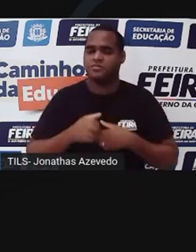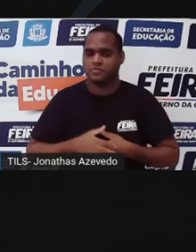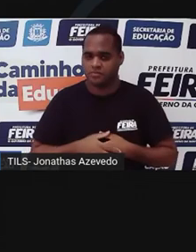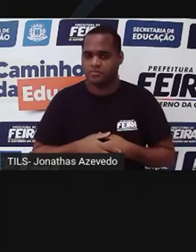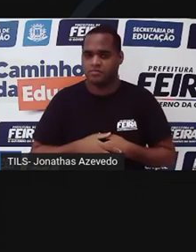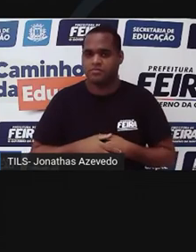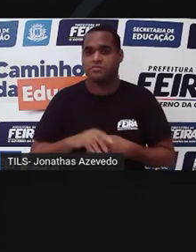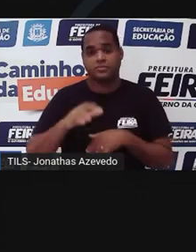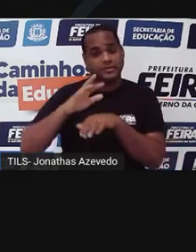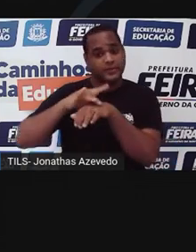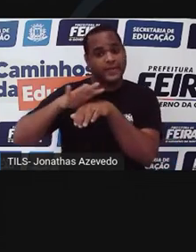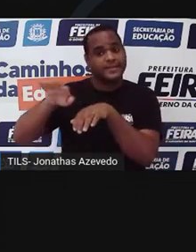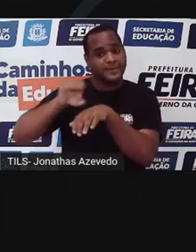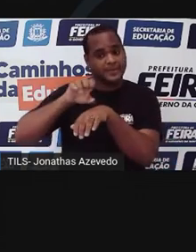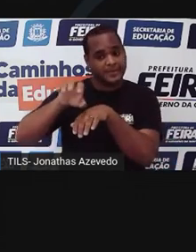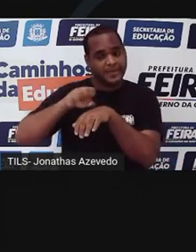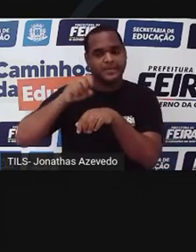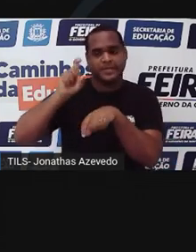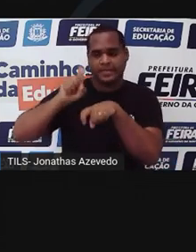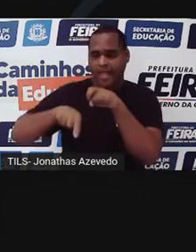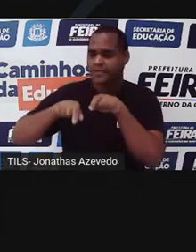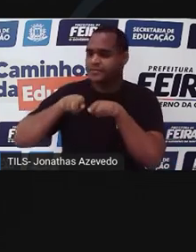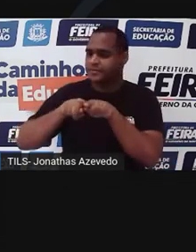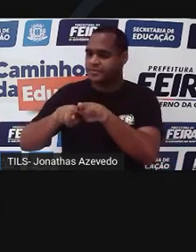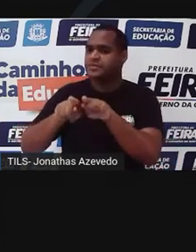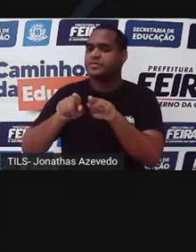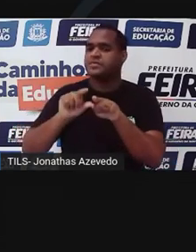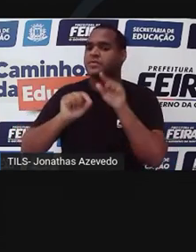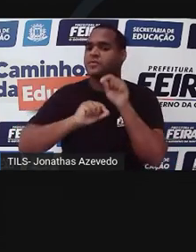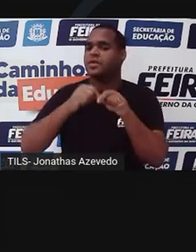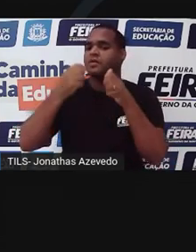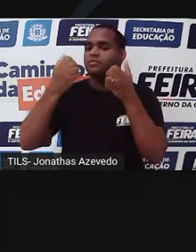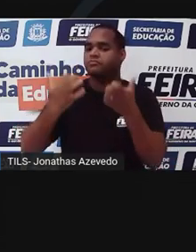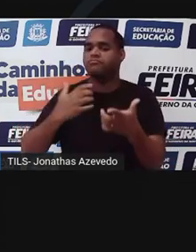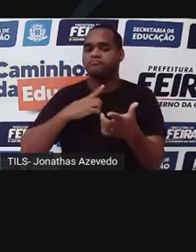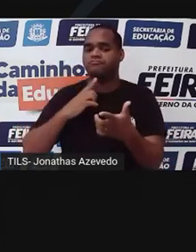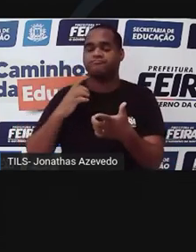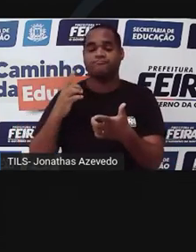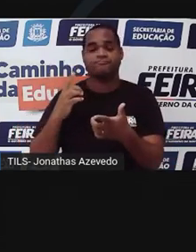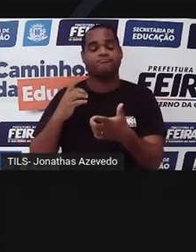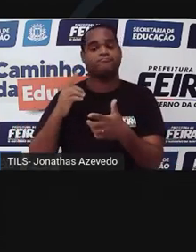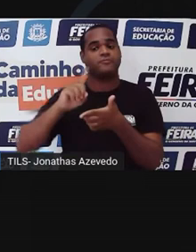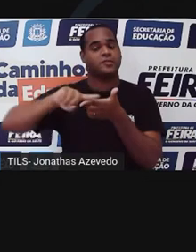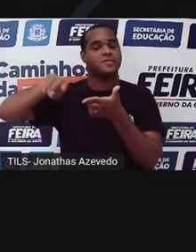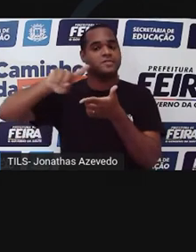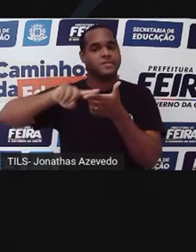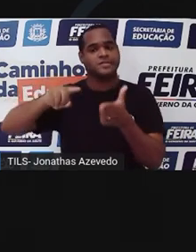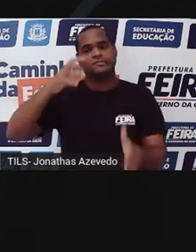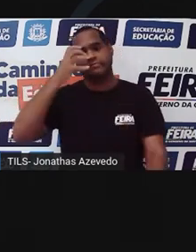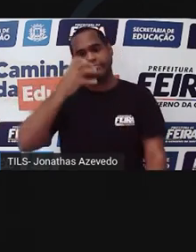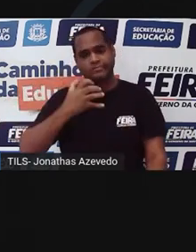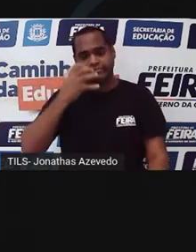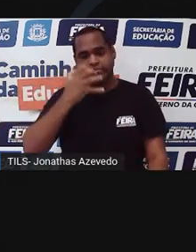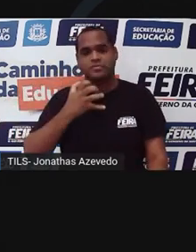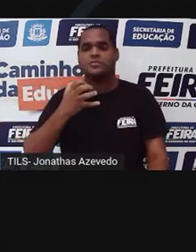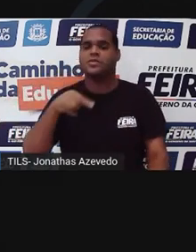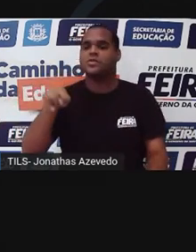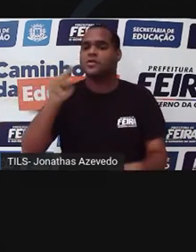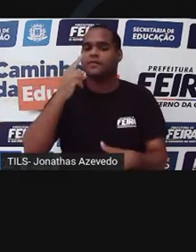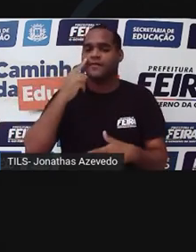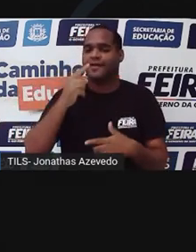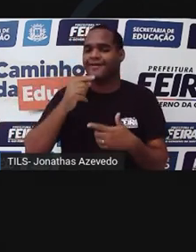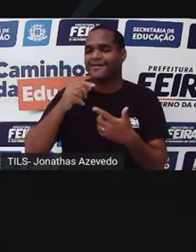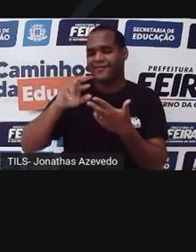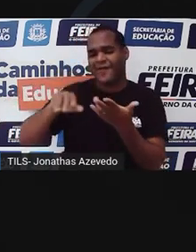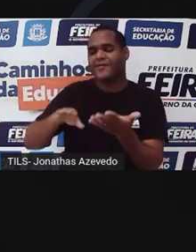pegar doenças transmissíveis sexualmente transmissíveis é um tremendo problema com mais que algumas delas são